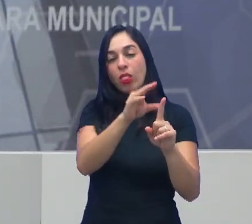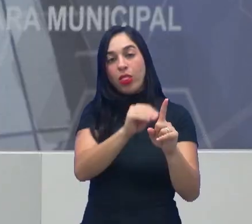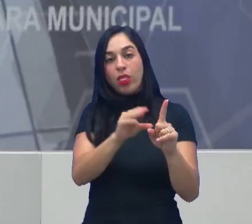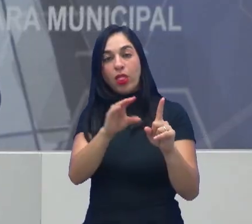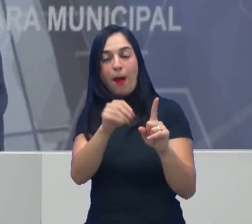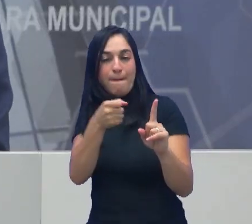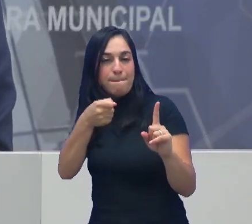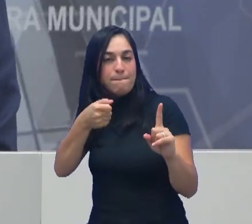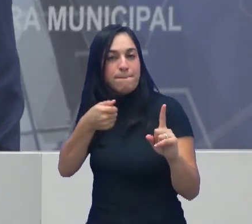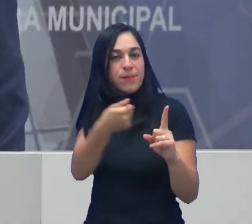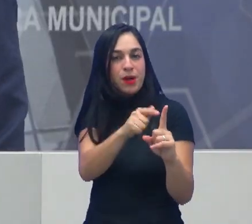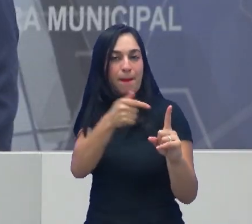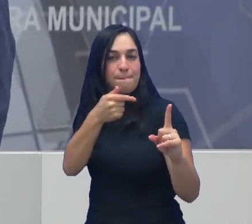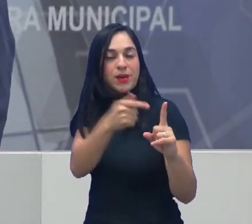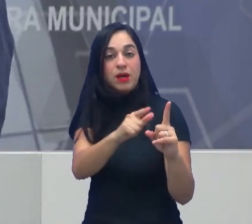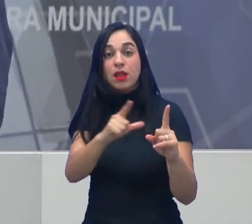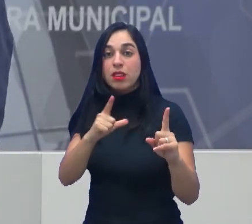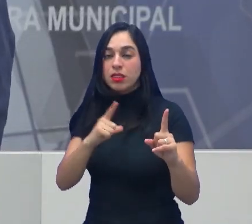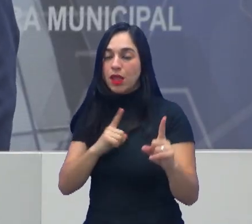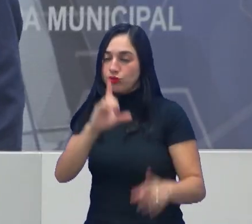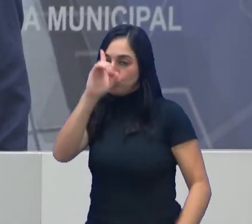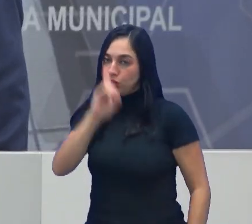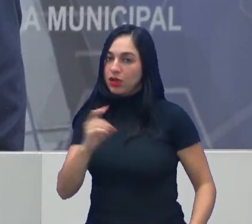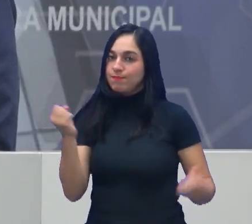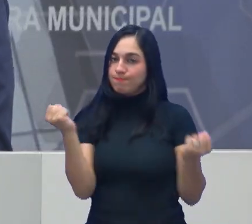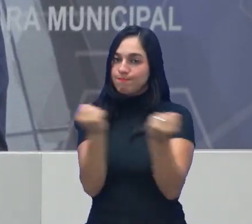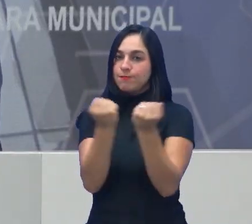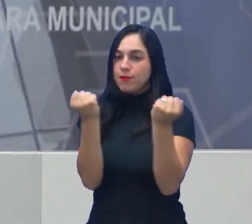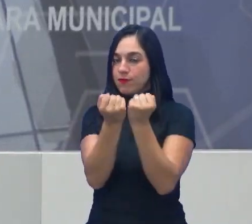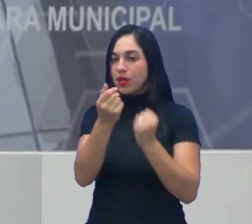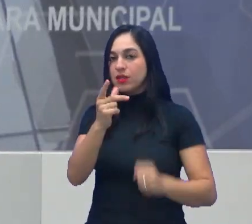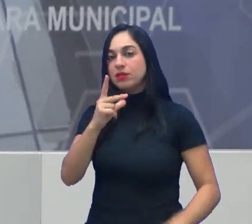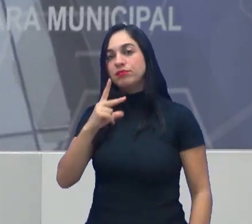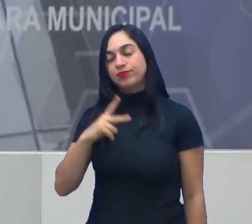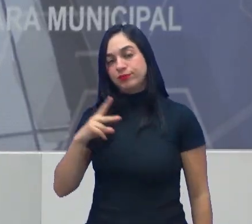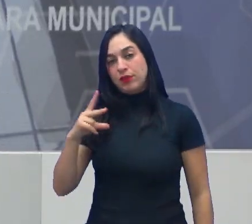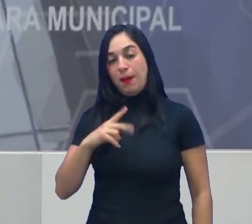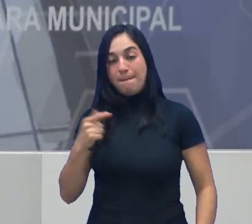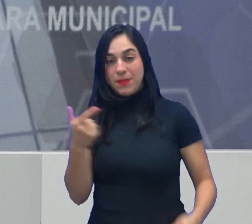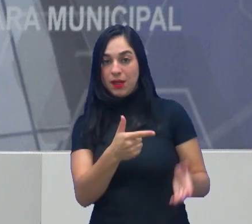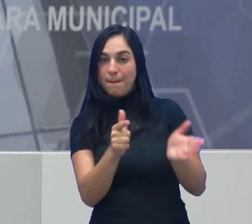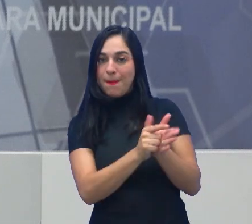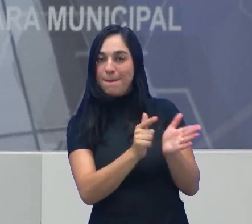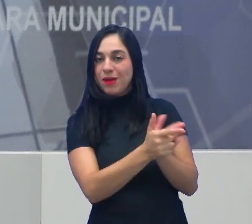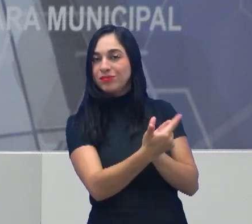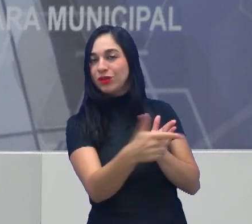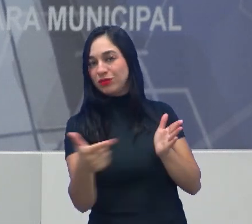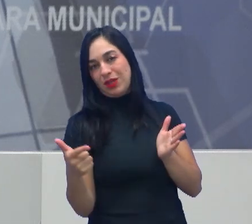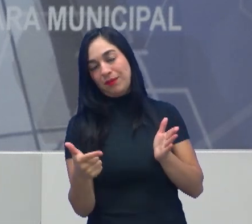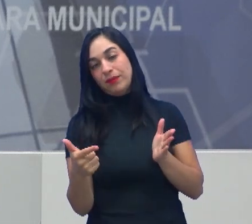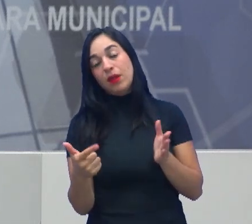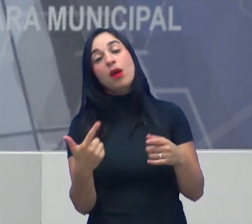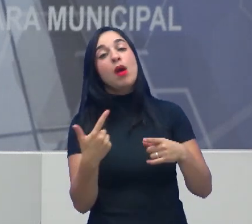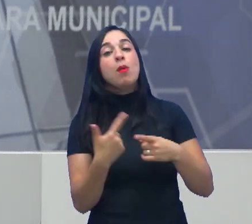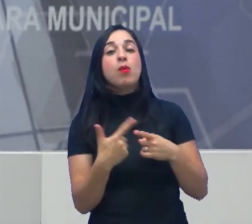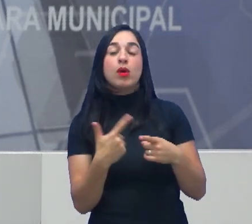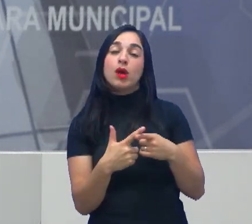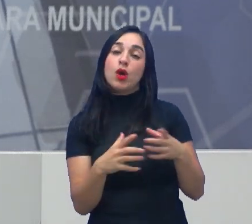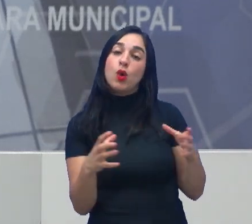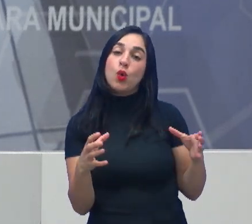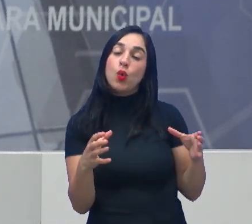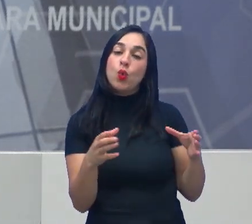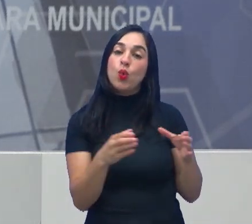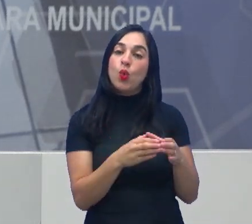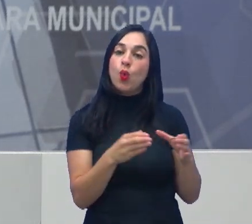defesa pessoal. Mas isso não consta na cartilha. Por quê? Porque as esquerdas, as pessoas